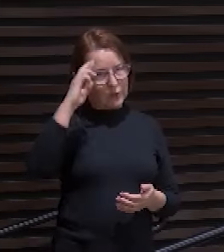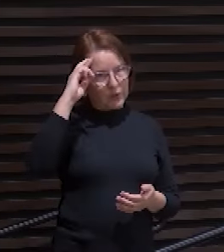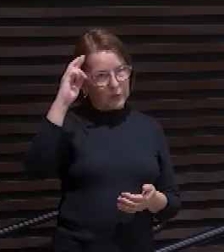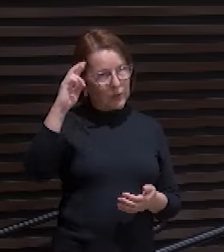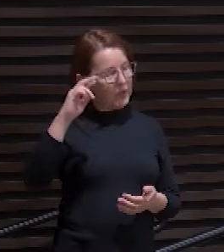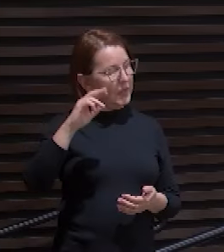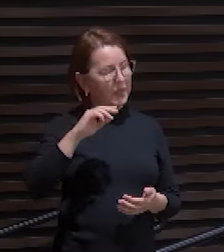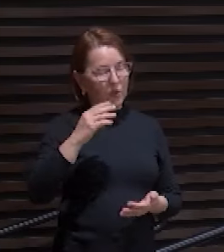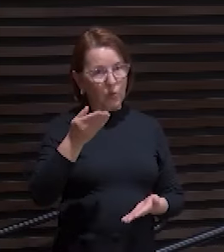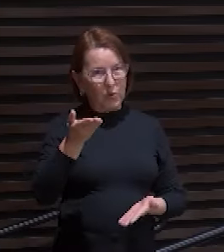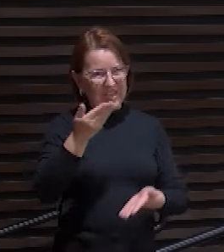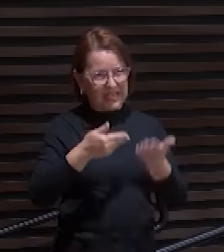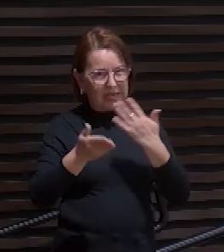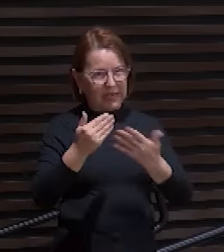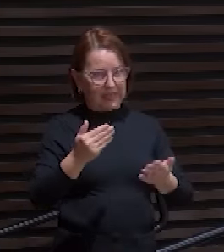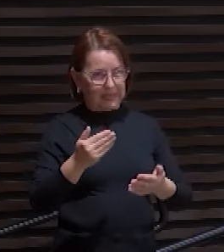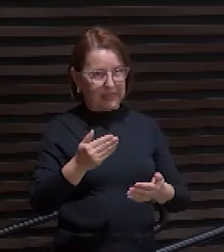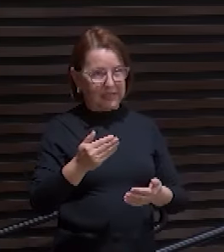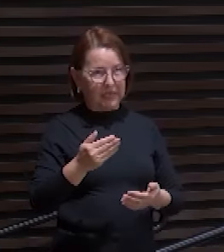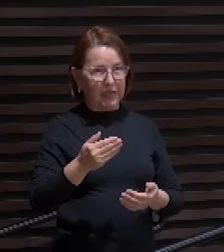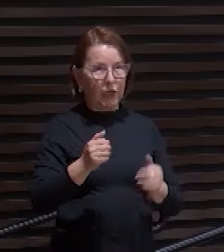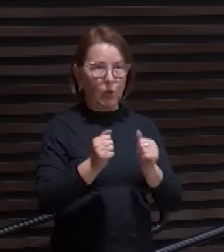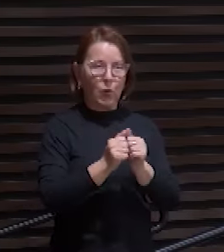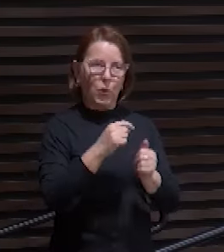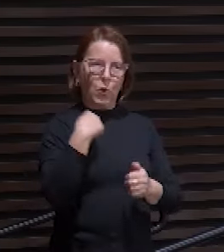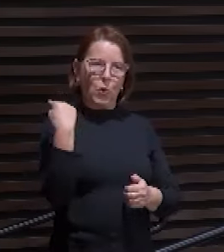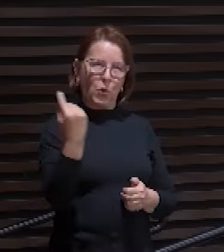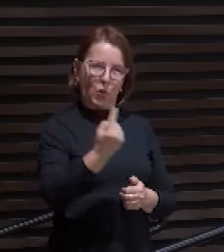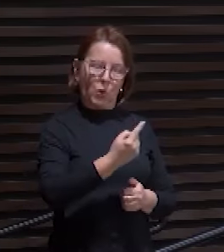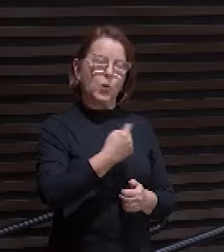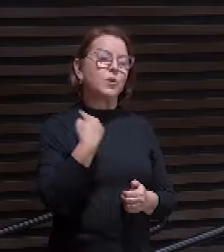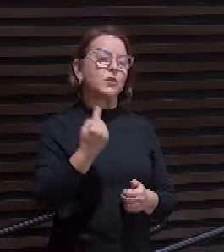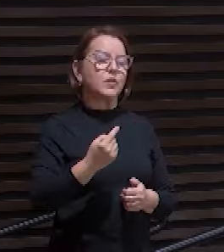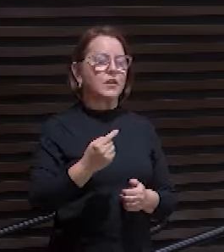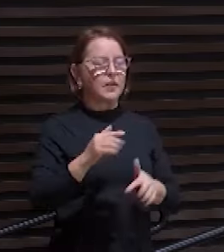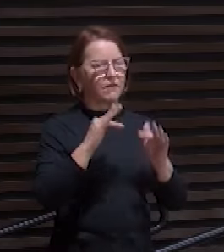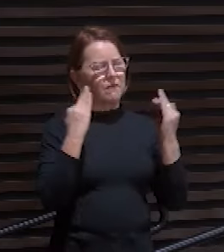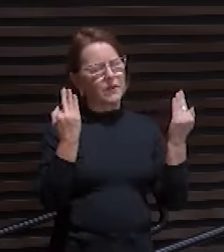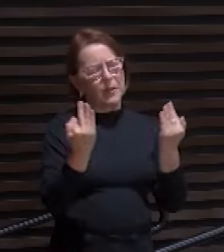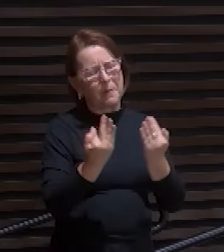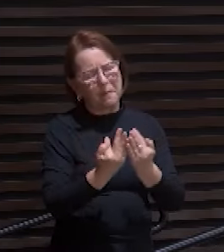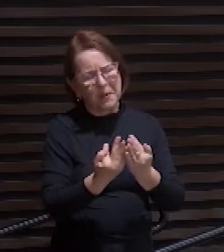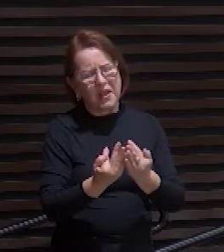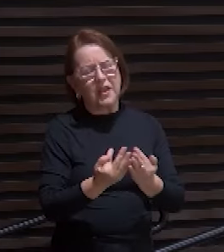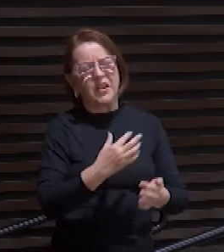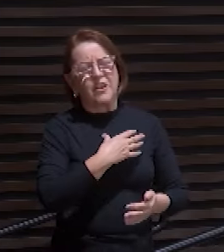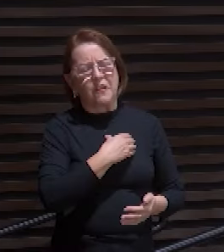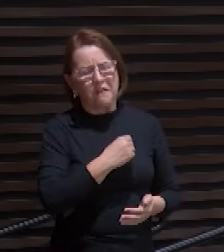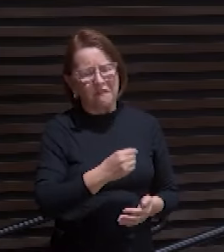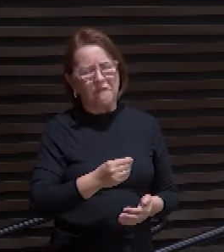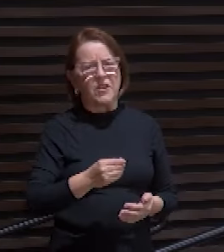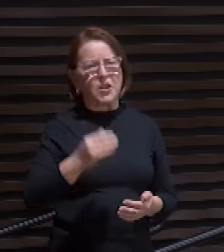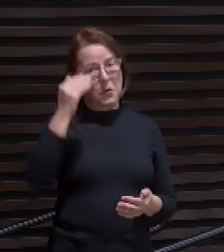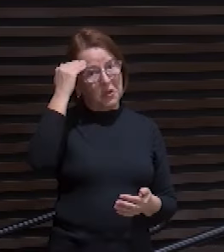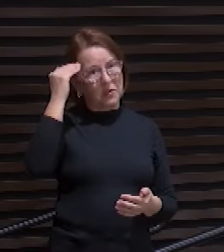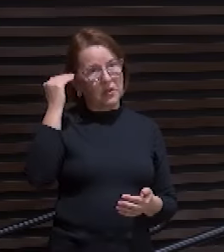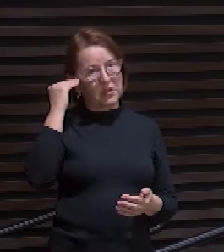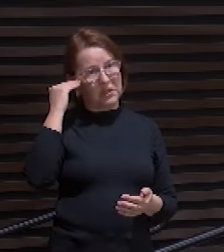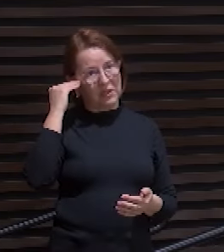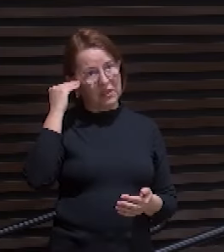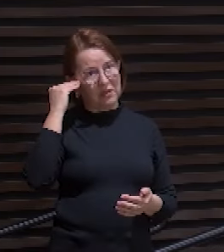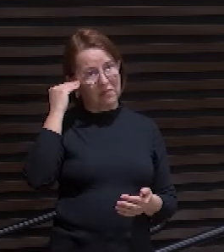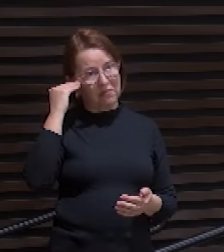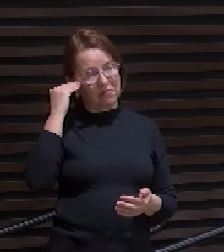isso conosco, com as nossas famílias, os nossos filhos, os nossos adolescentes, o negócio vai pegar.